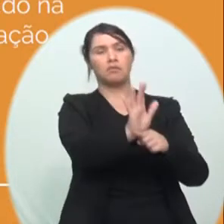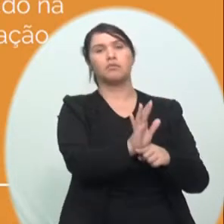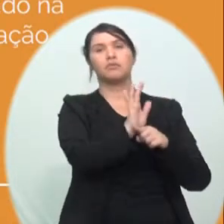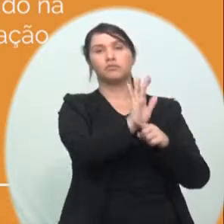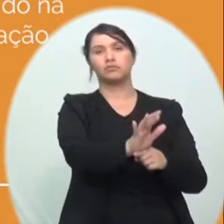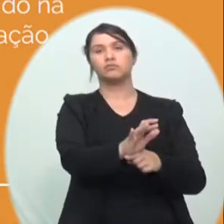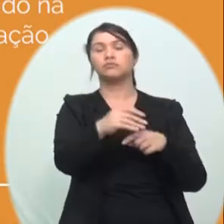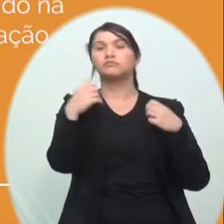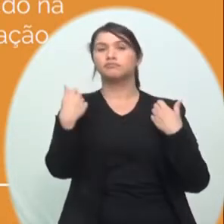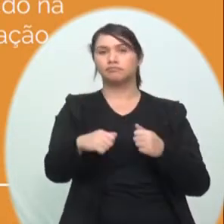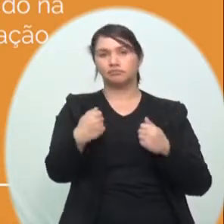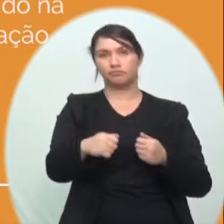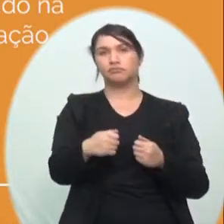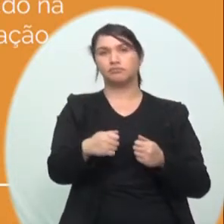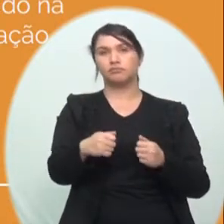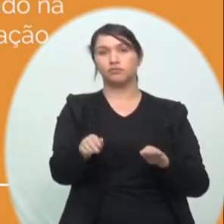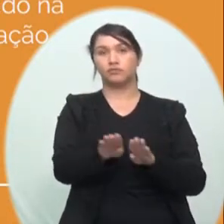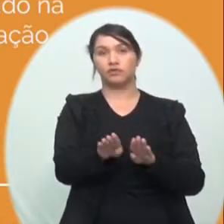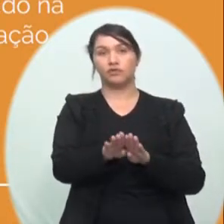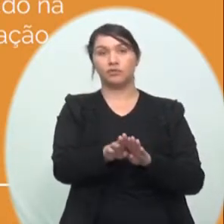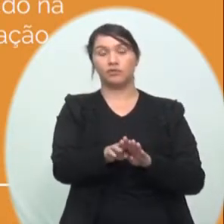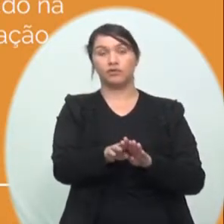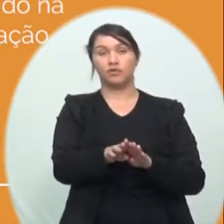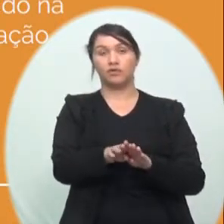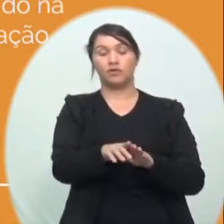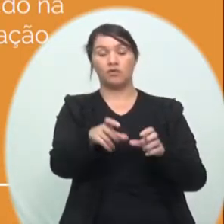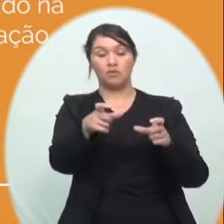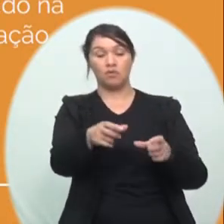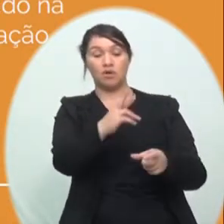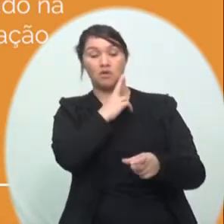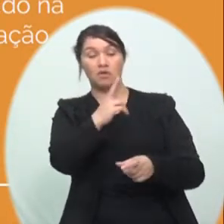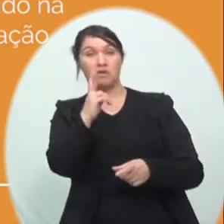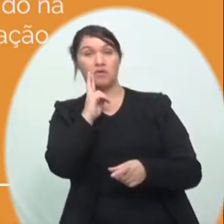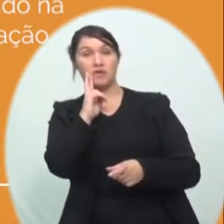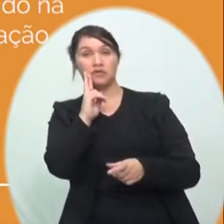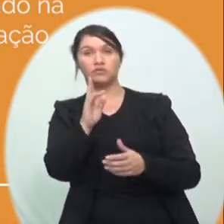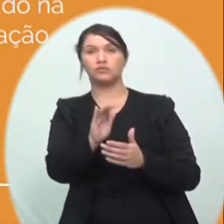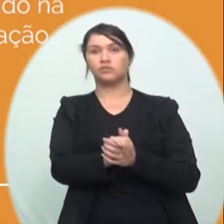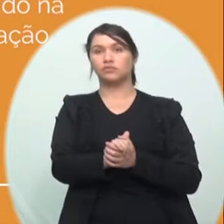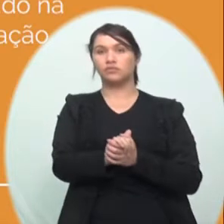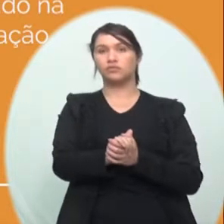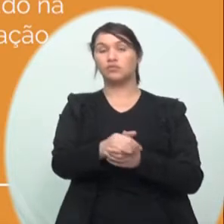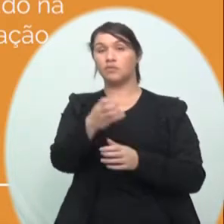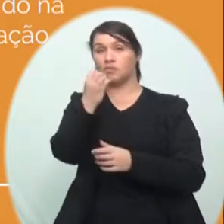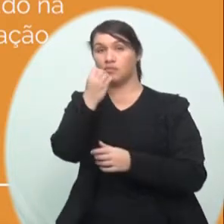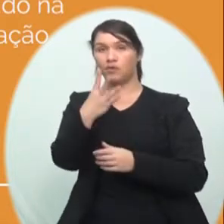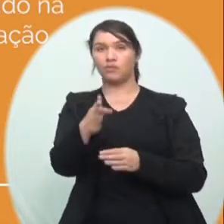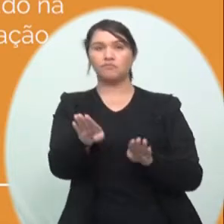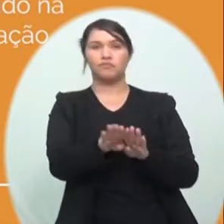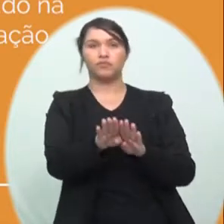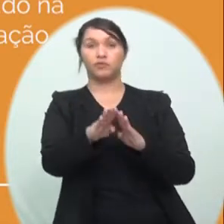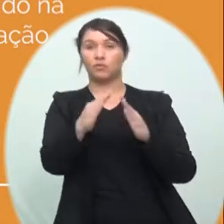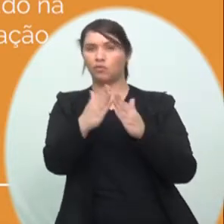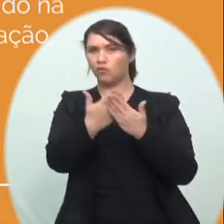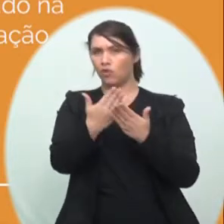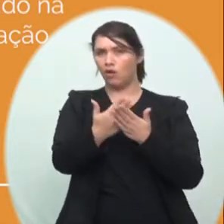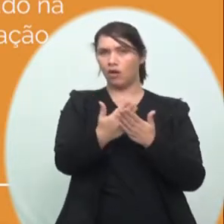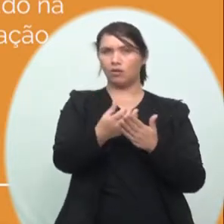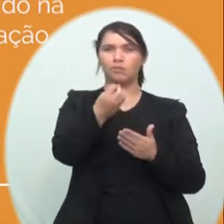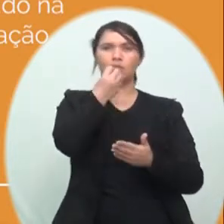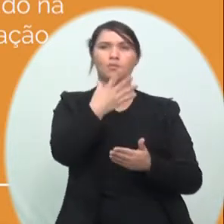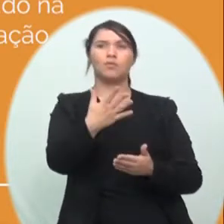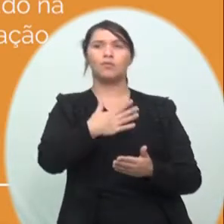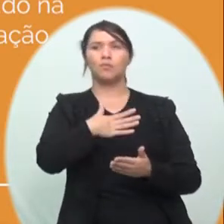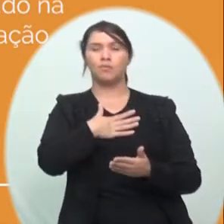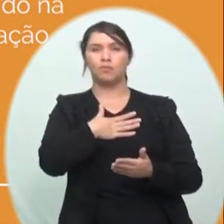Eu tenho que também ter um bom restaurante, para que, afinal, eu vou ganhar dinheiro, eu tenho que comer num lugar legal, um colégio bom para meus filhos. É uma